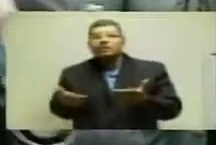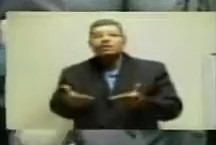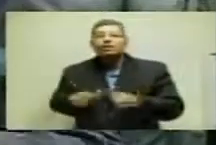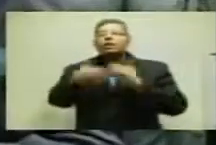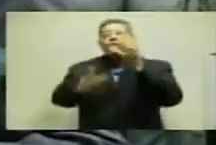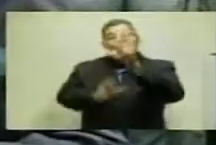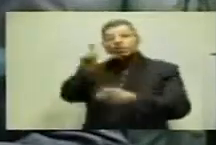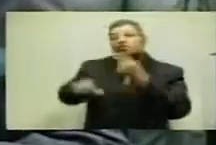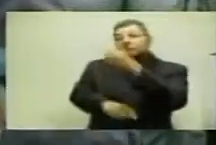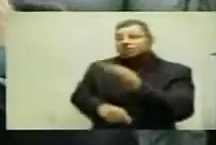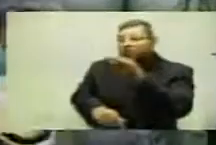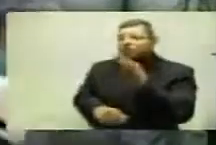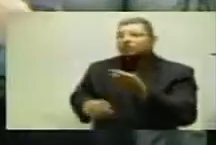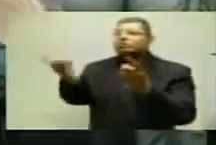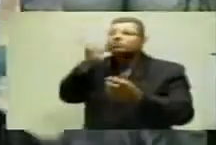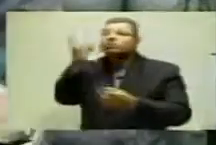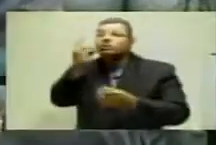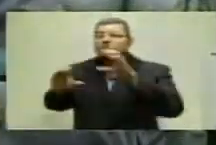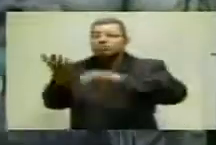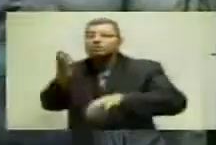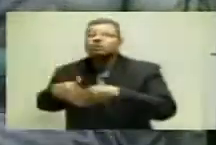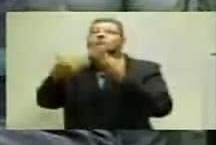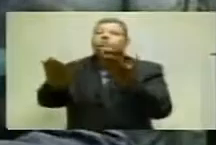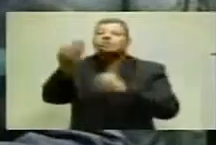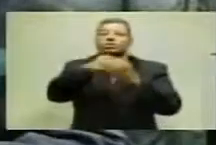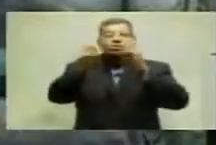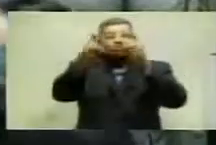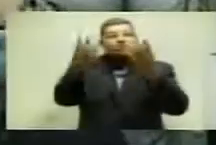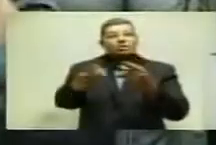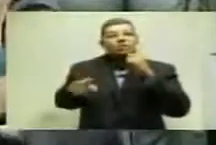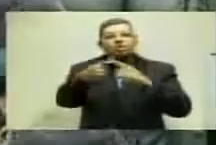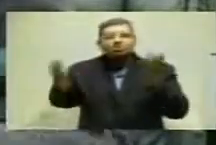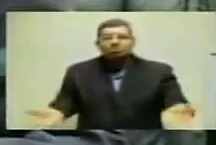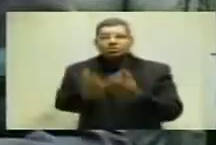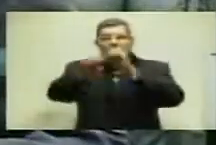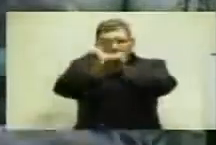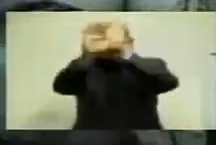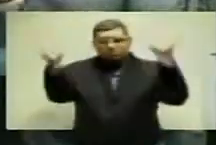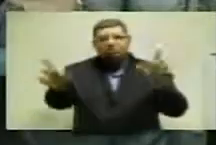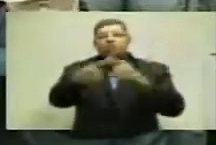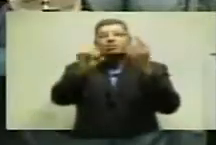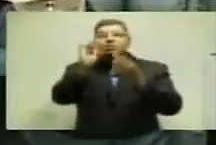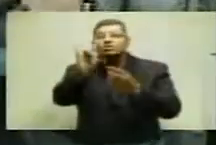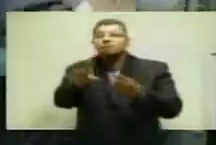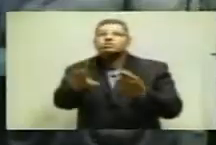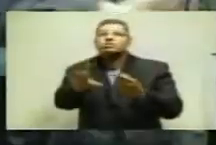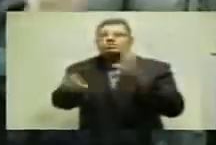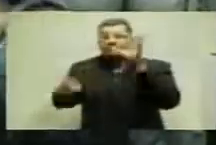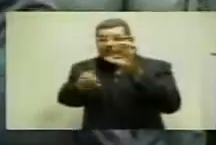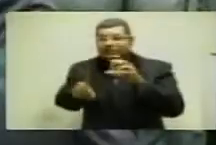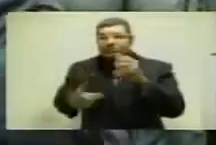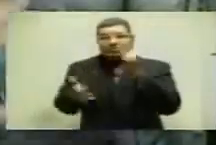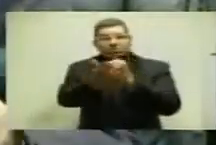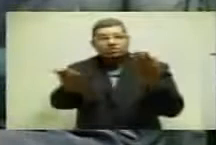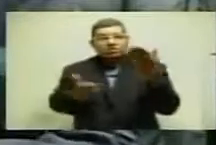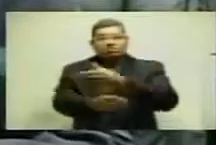Qual é a posição deles diariamente no Congresso sobre o assunto? Até para levar esclarecimentos, não é só para atacar,